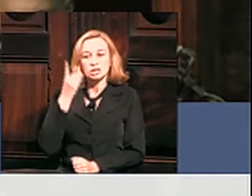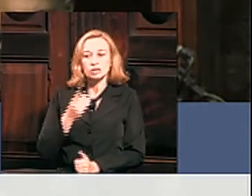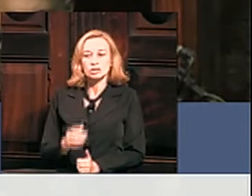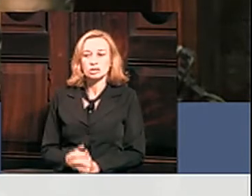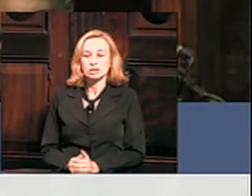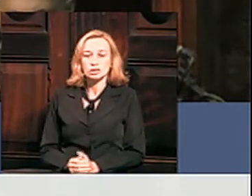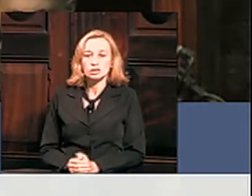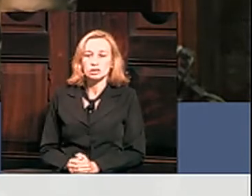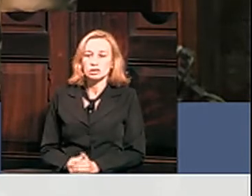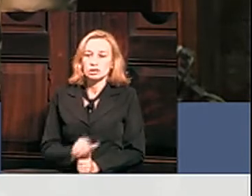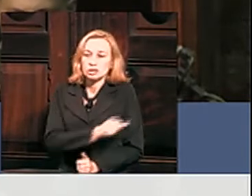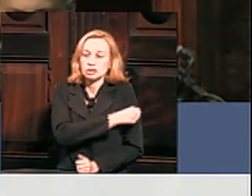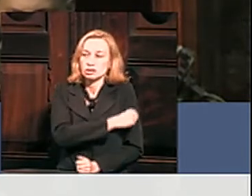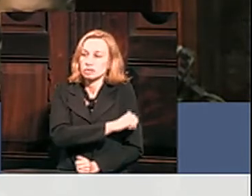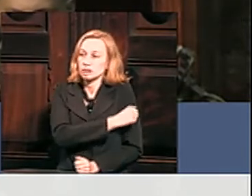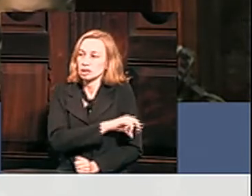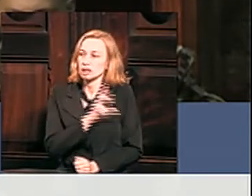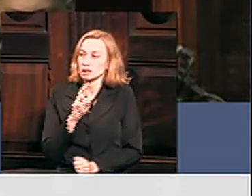Deputada enfermeira Regiane.